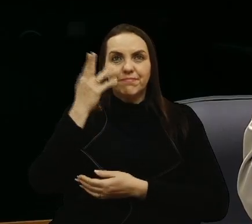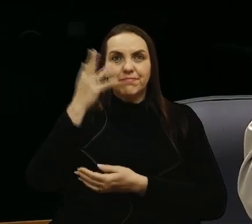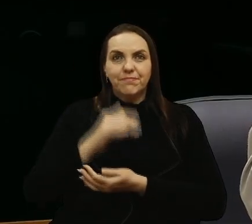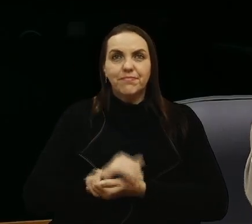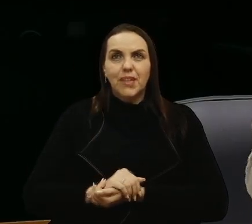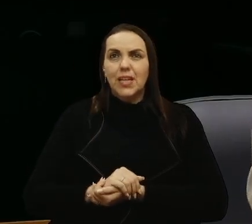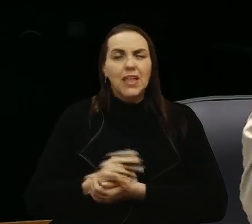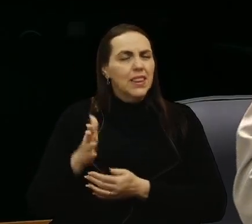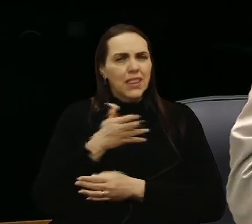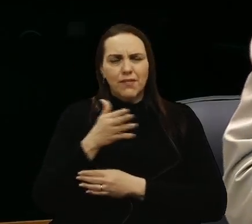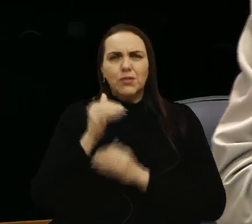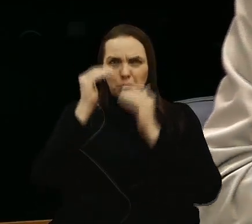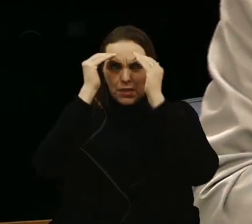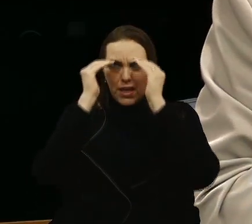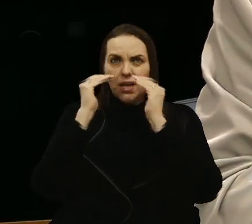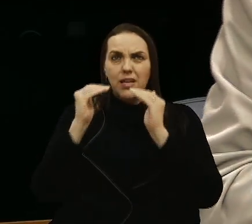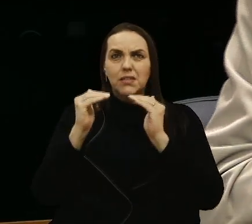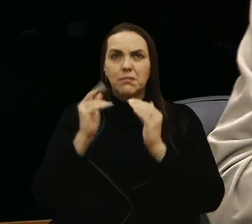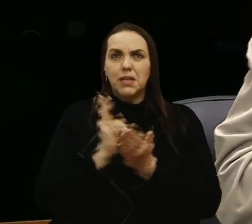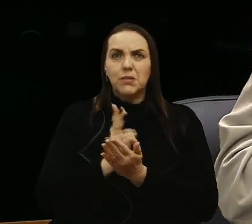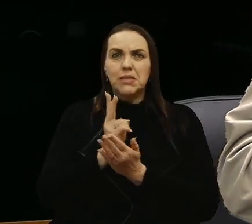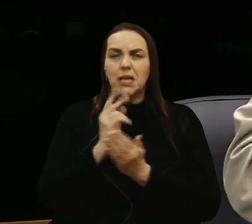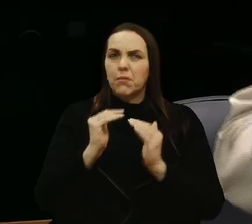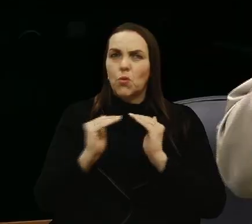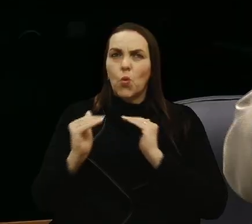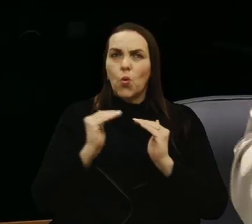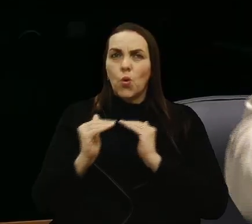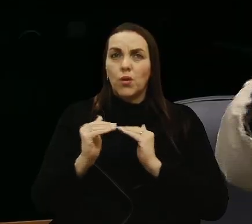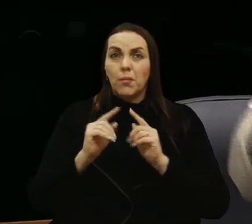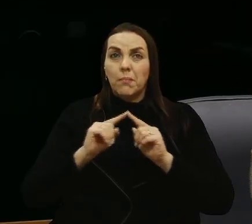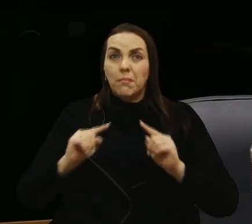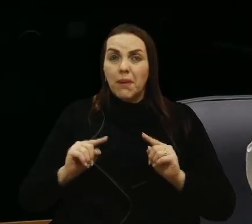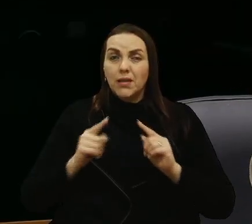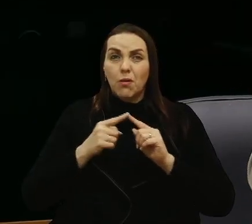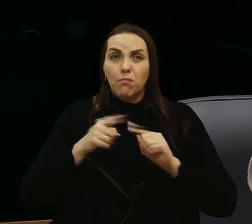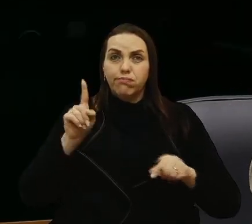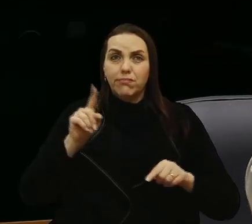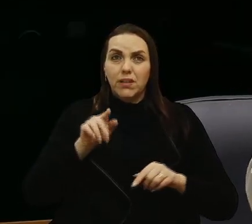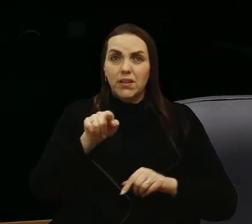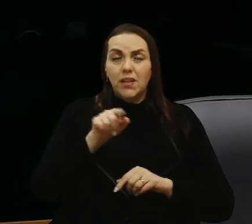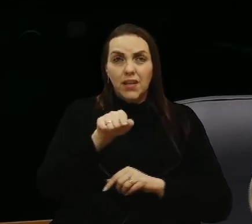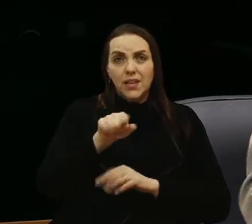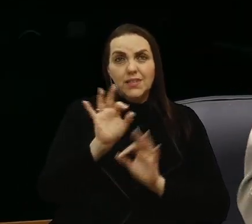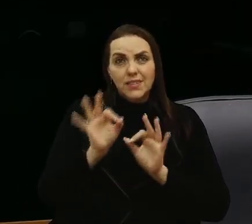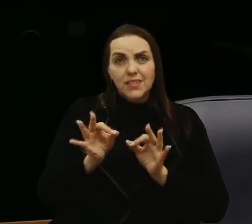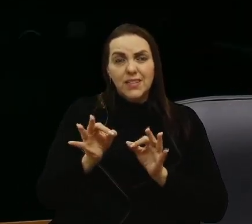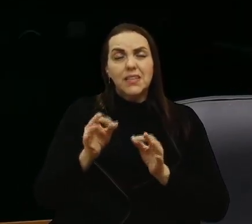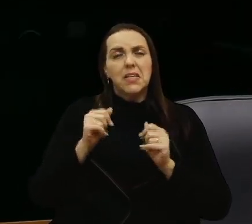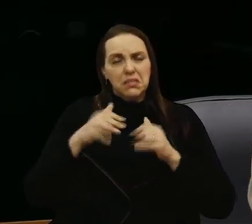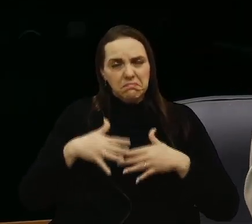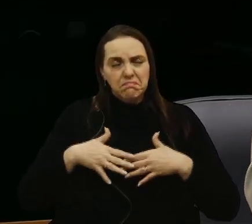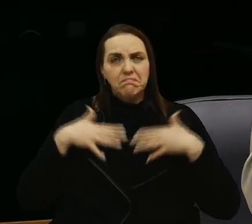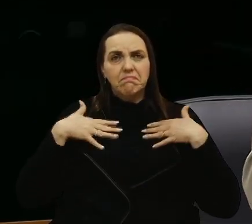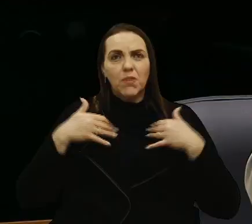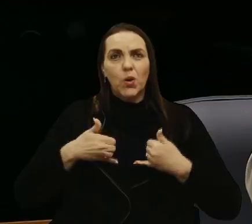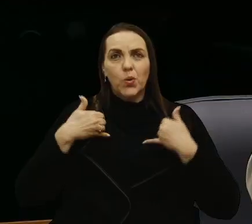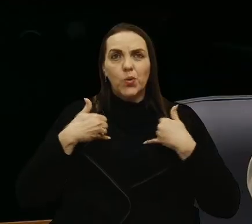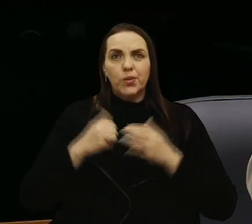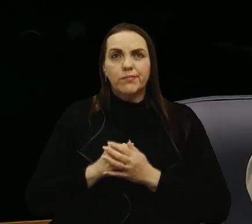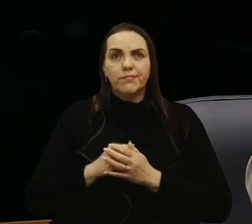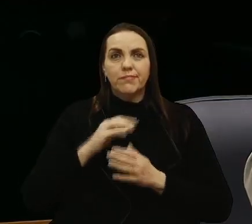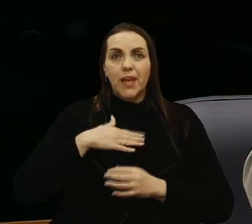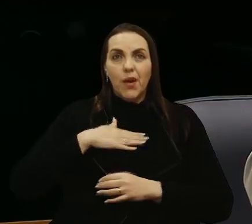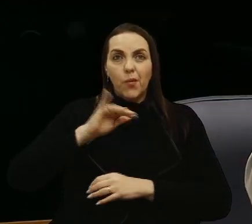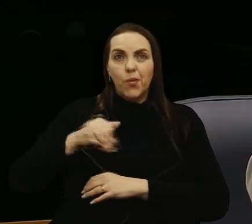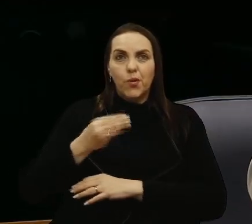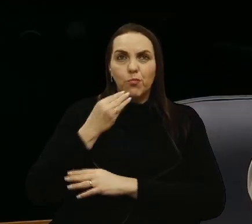Talvez, com todo o respeito que tenho sempre na divergência, mas divergir com o senhor tenho certeza que me engrandece. Eu tive a oportunidade